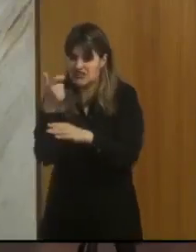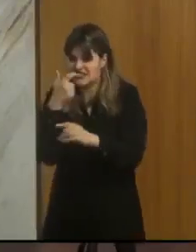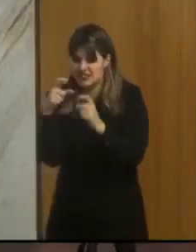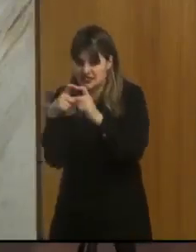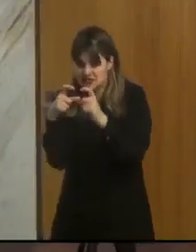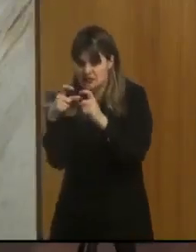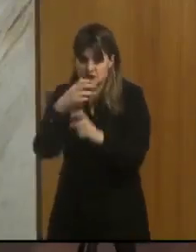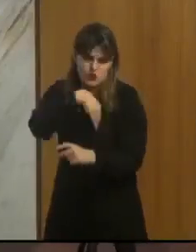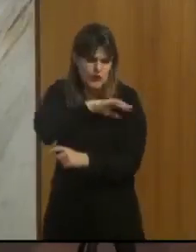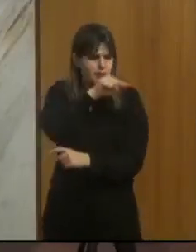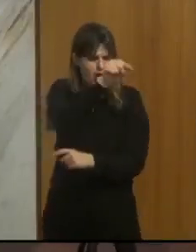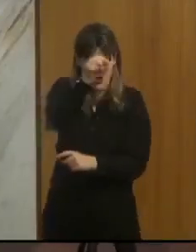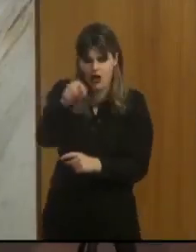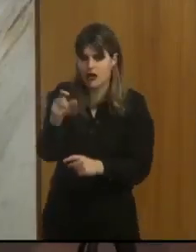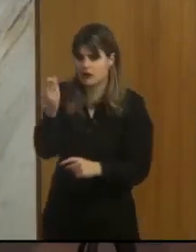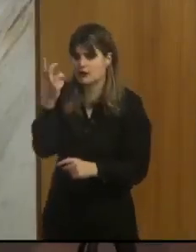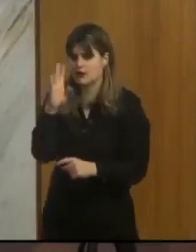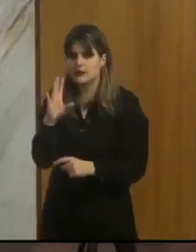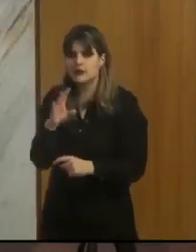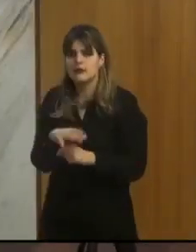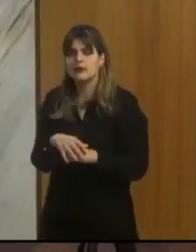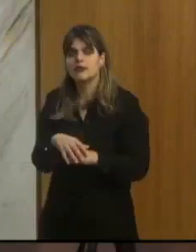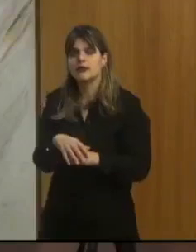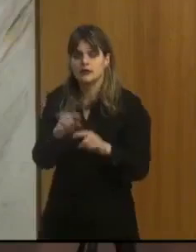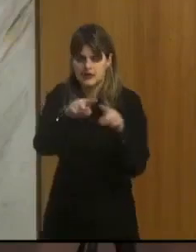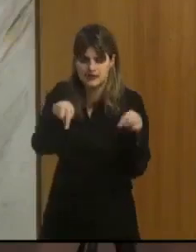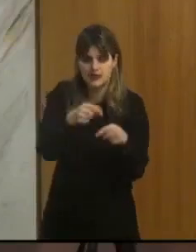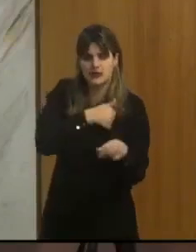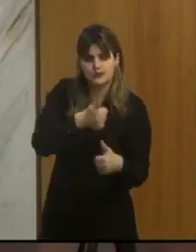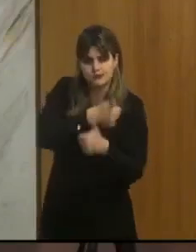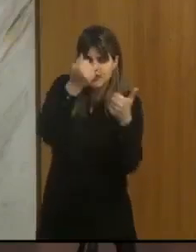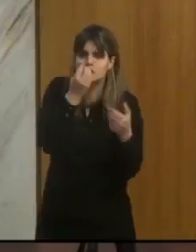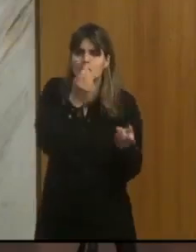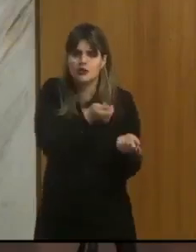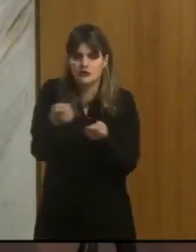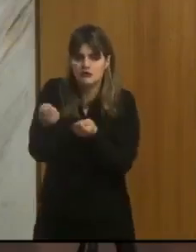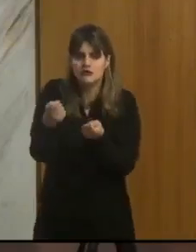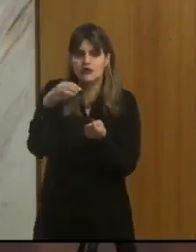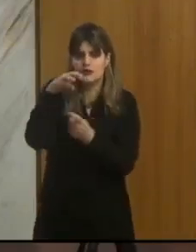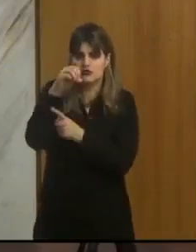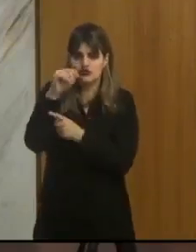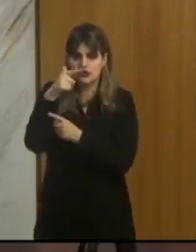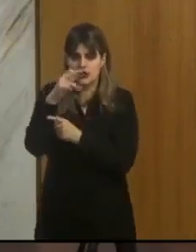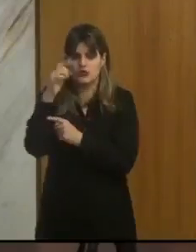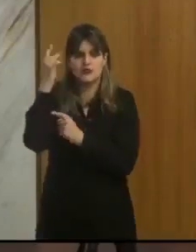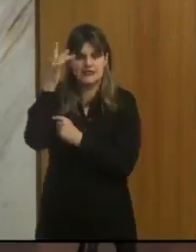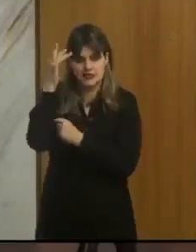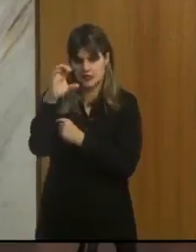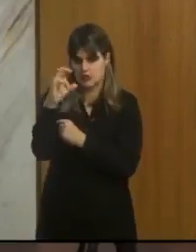exemplo, em Coimbra, em muitos sítios, nomeadamente na chamada Sala da Cidade, o refeitório dos Mosteiros de Santa Cruz, e toda